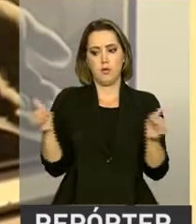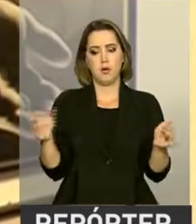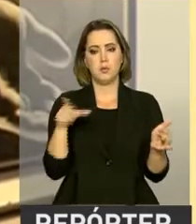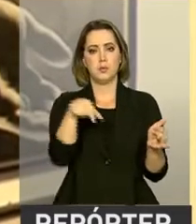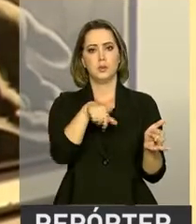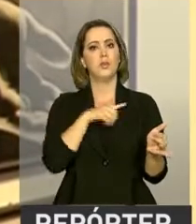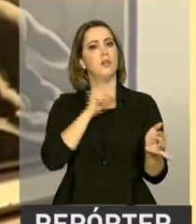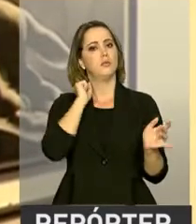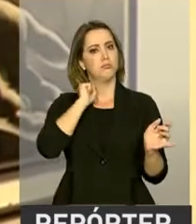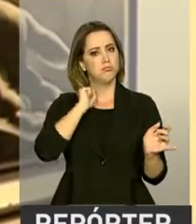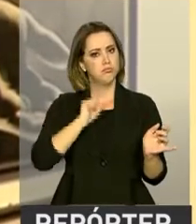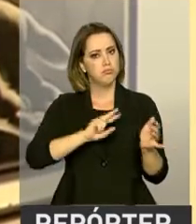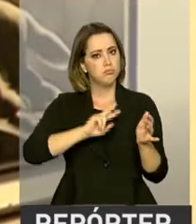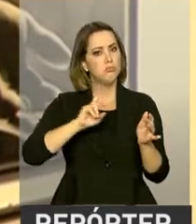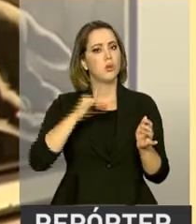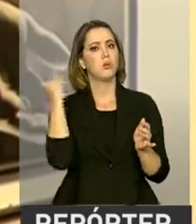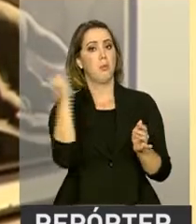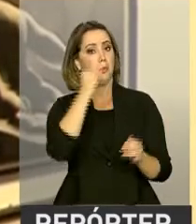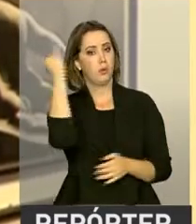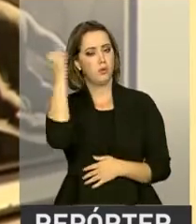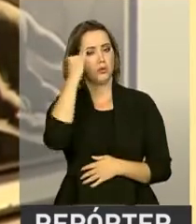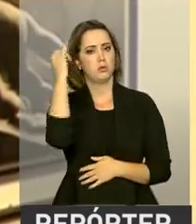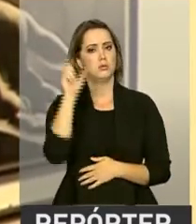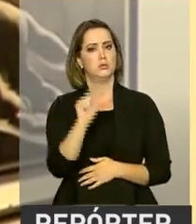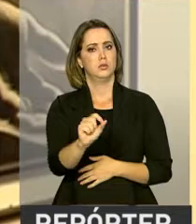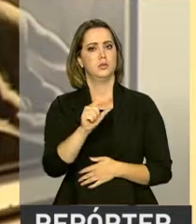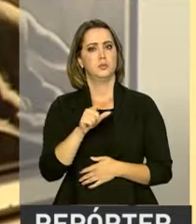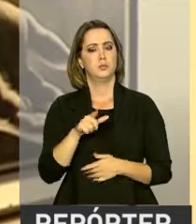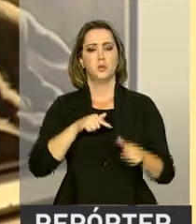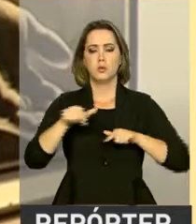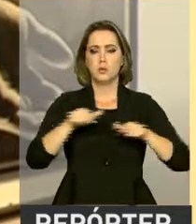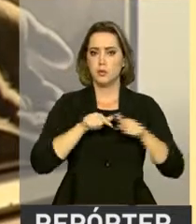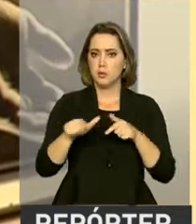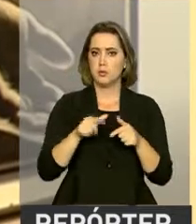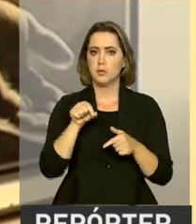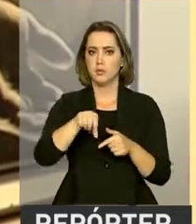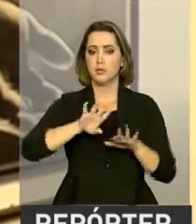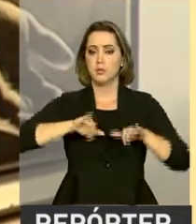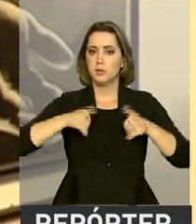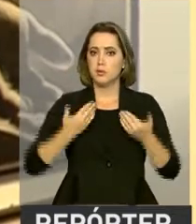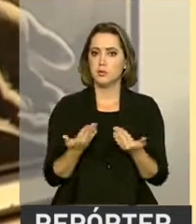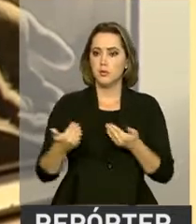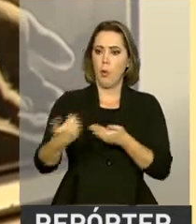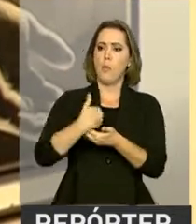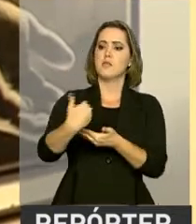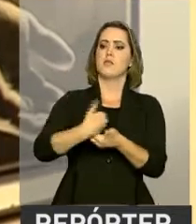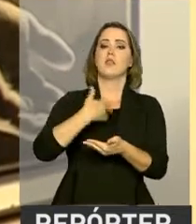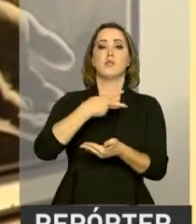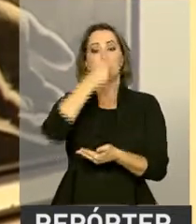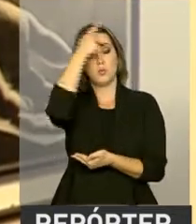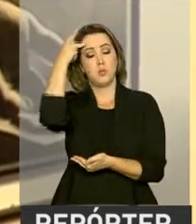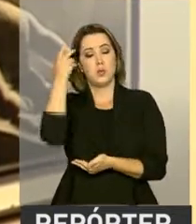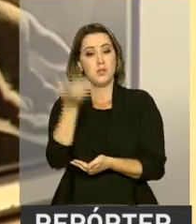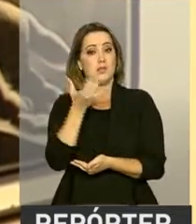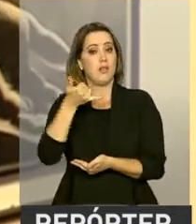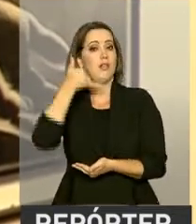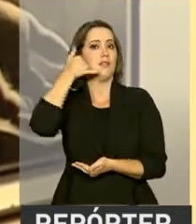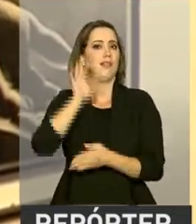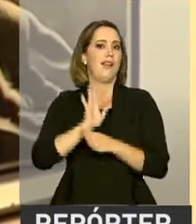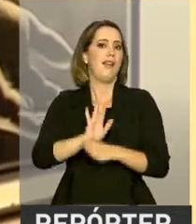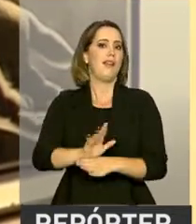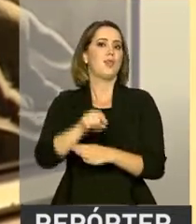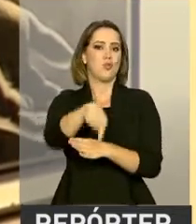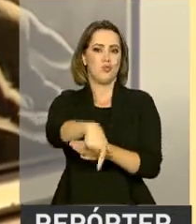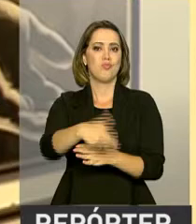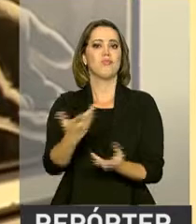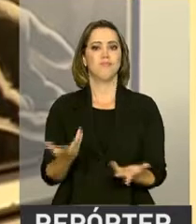muito significativa ao seu trabalho e portanto o acesso de pessoas a esse apoio é que é